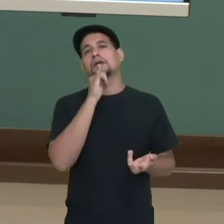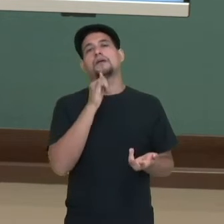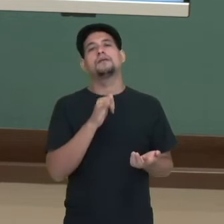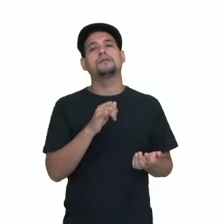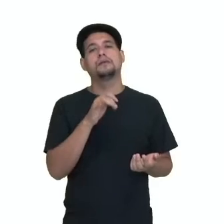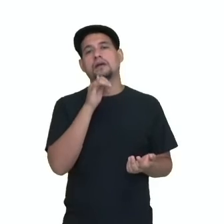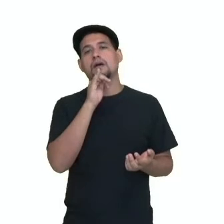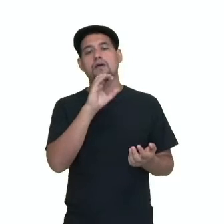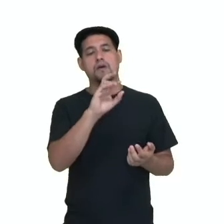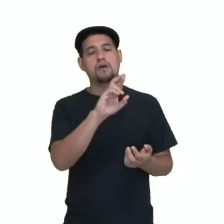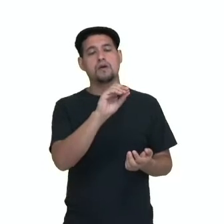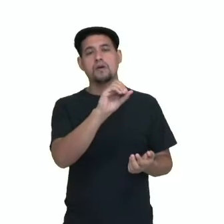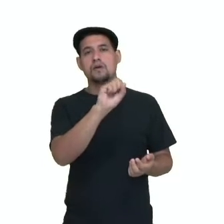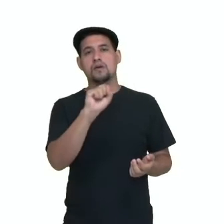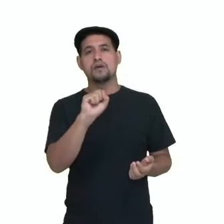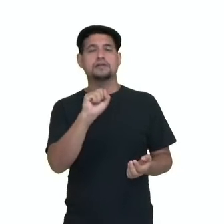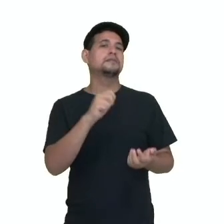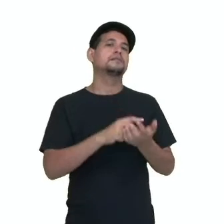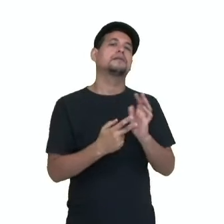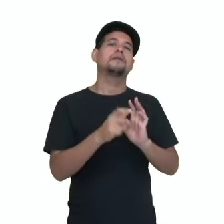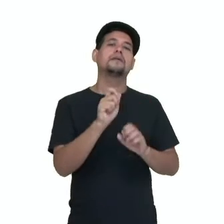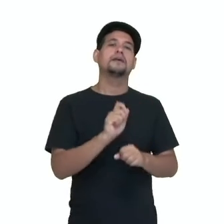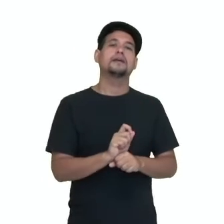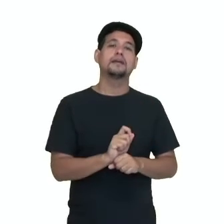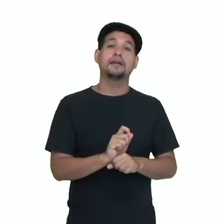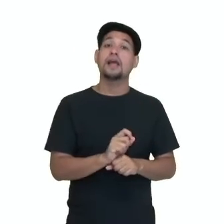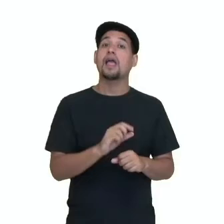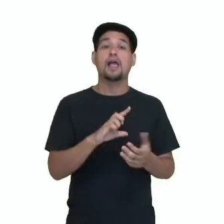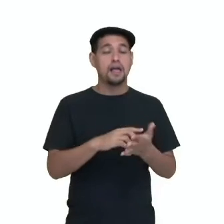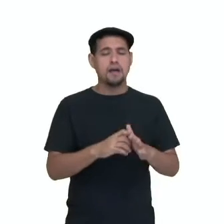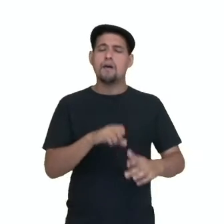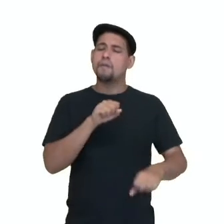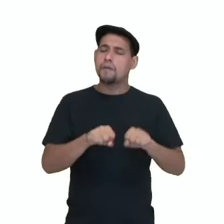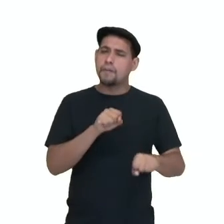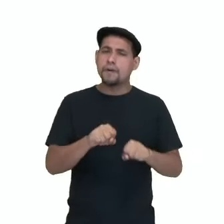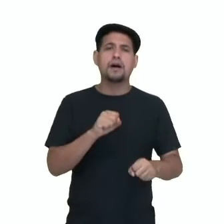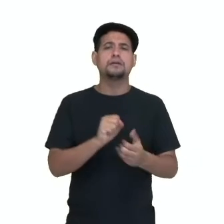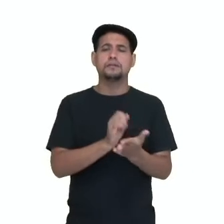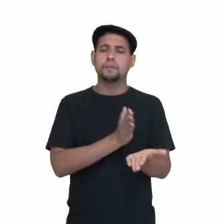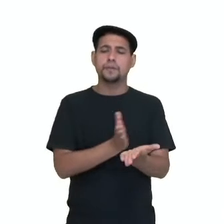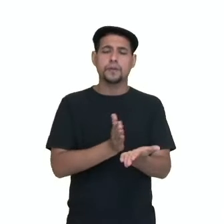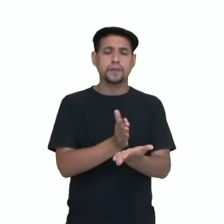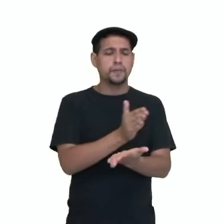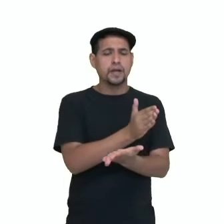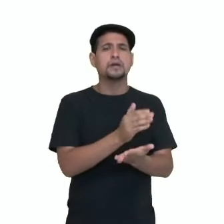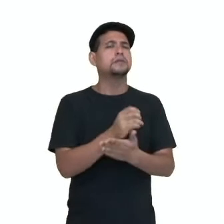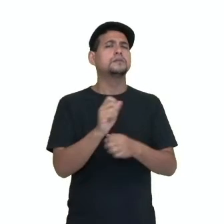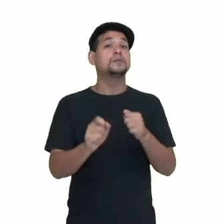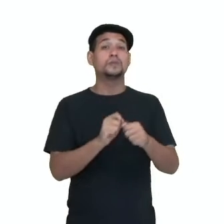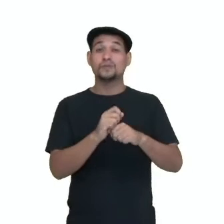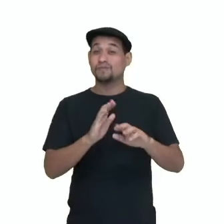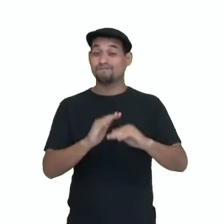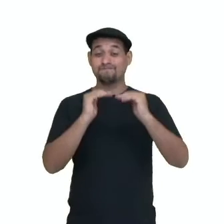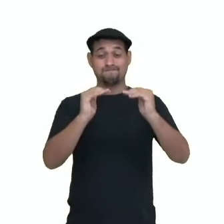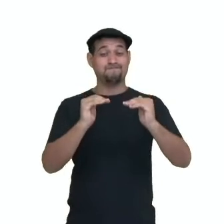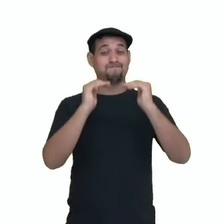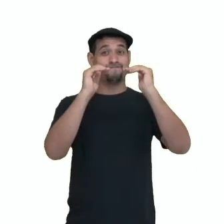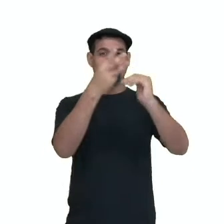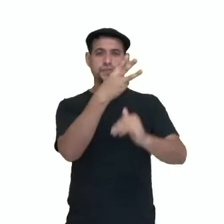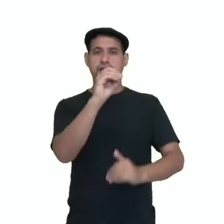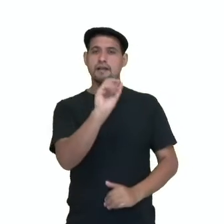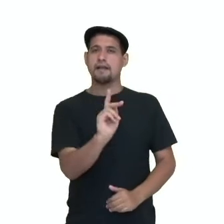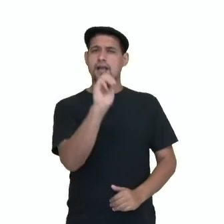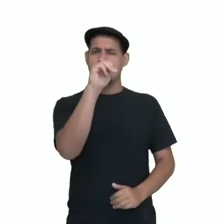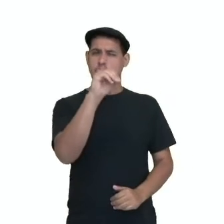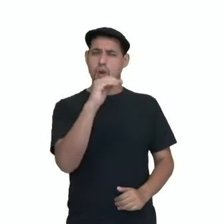Então, o cross country, ele é uma corrida com percursos acima de 30